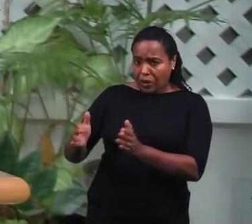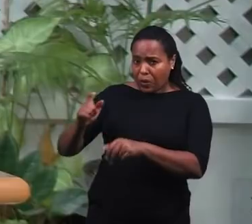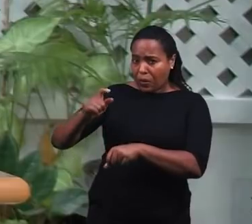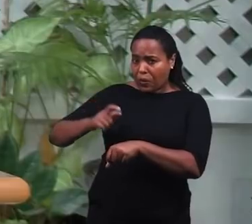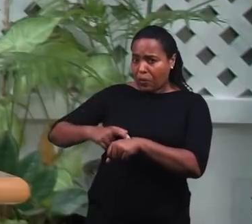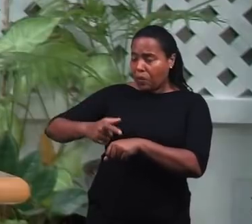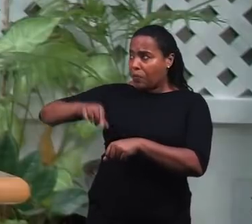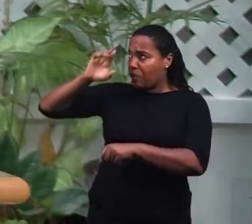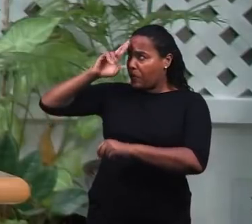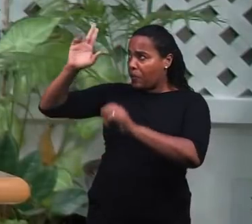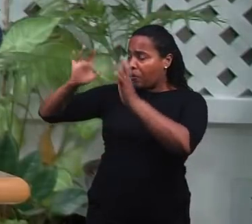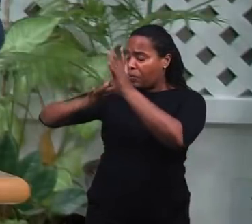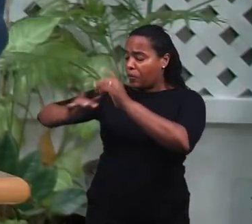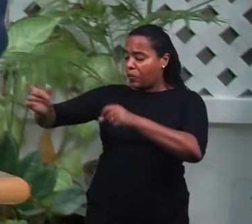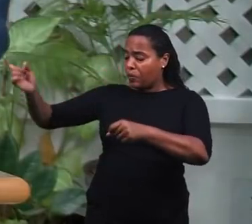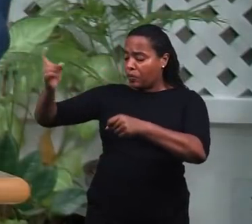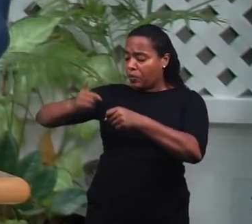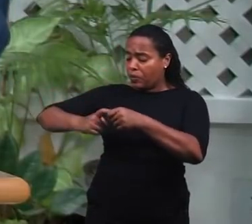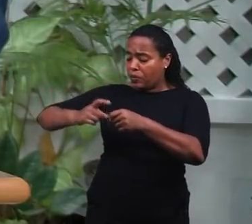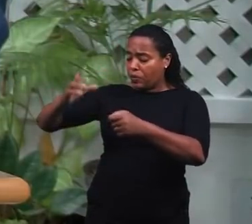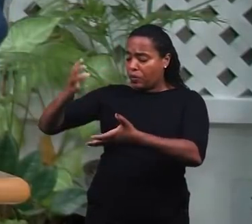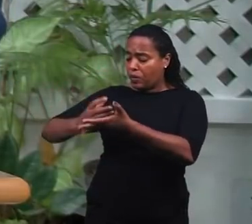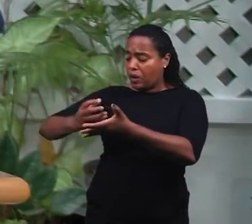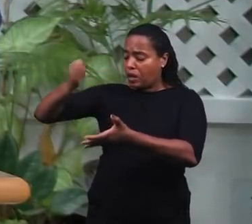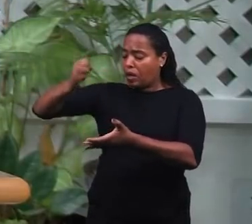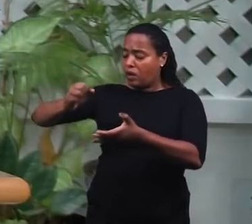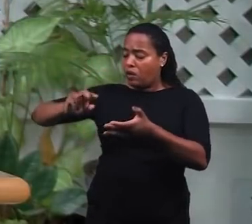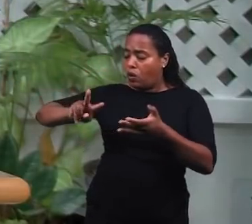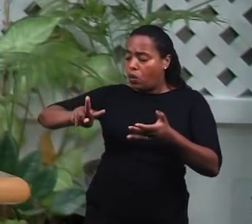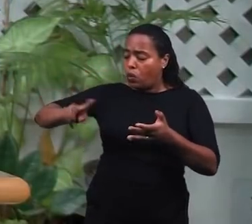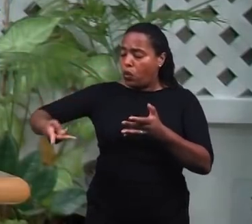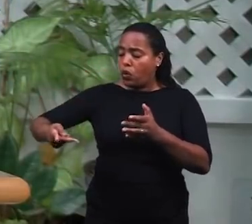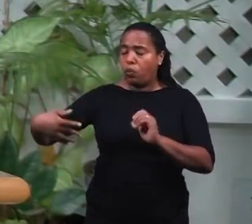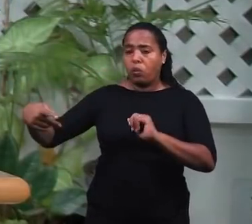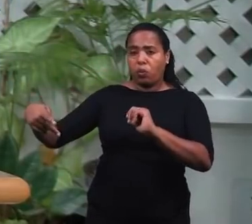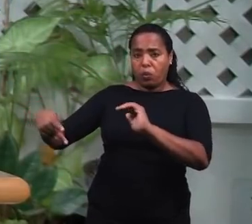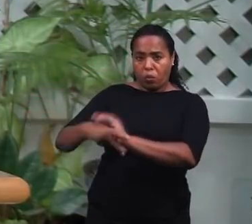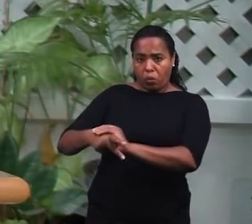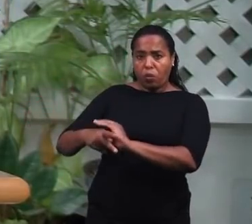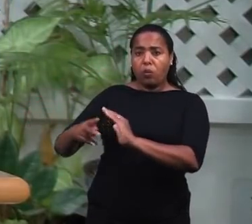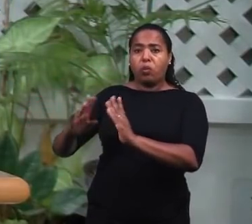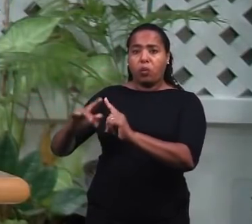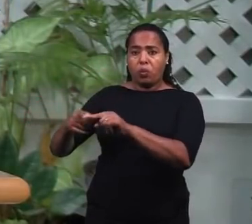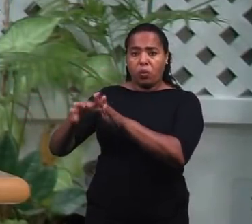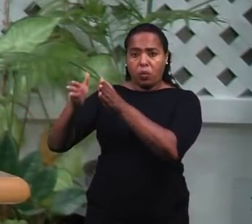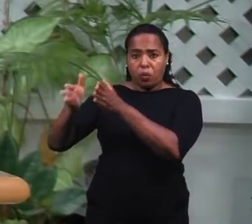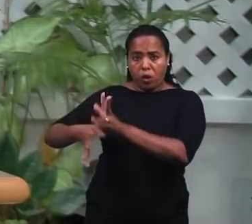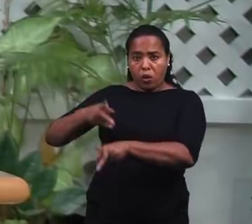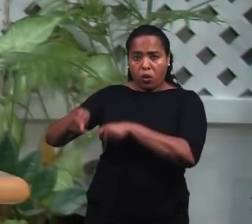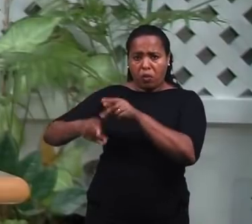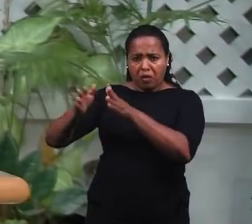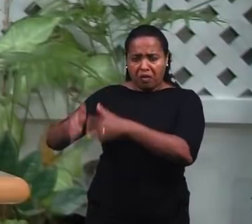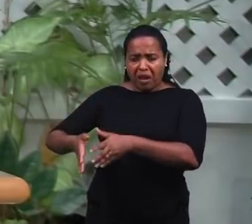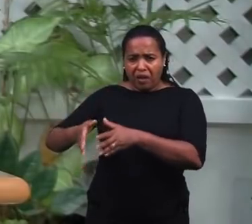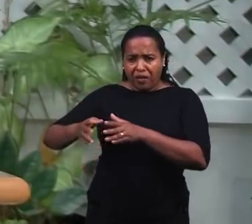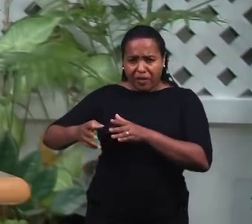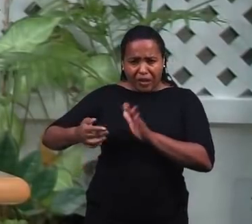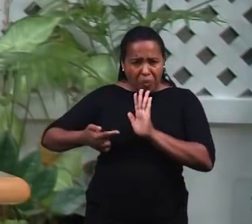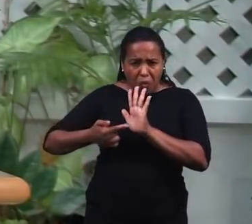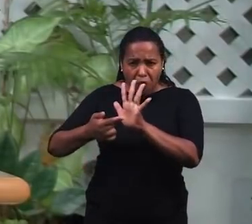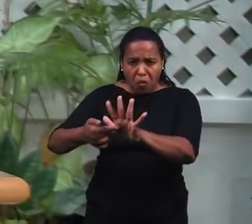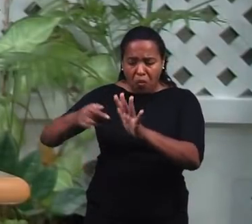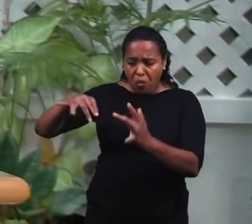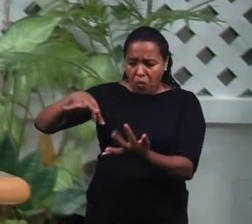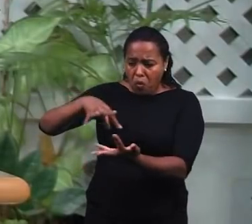dispensacional, que são os 2000 anos da igreja, não estamos dizendo que o mundo vai se